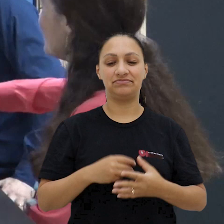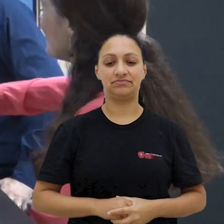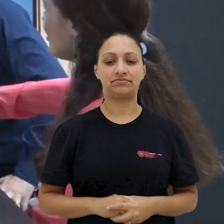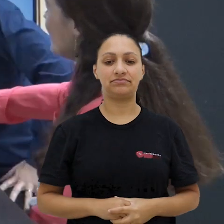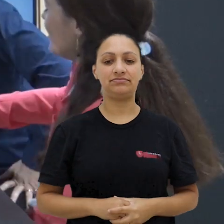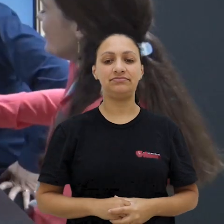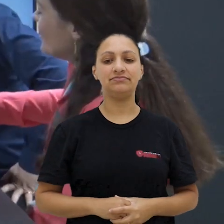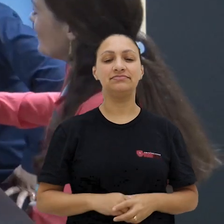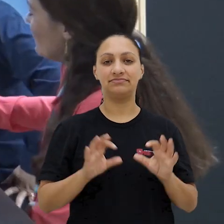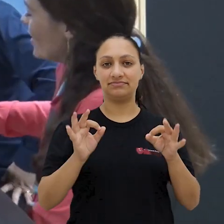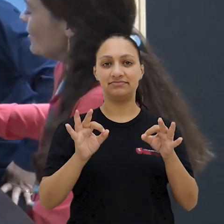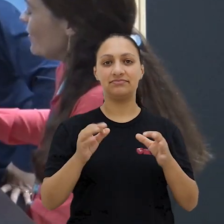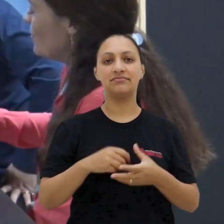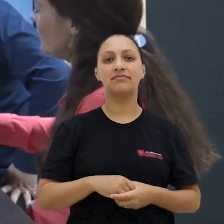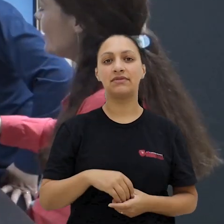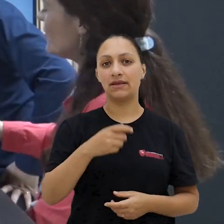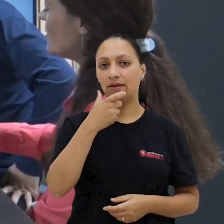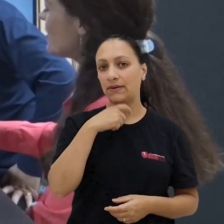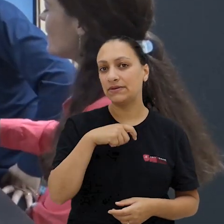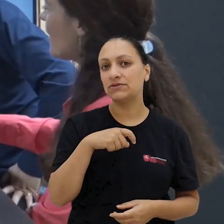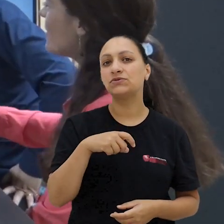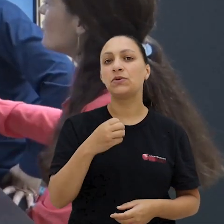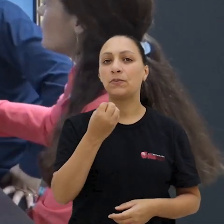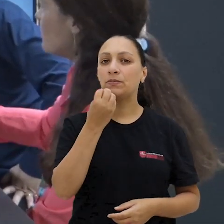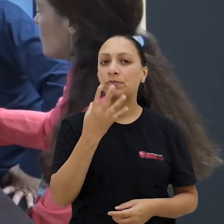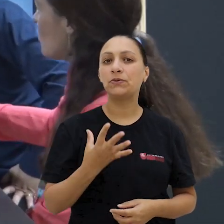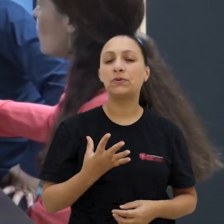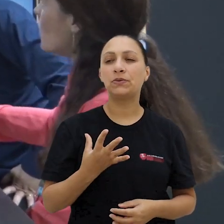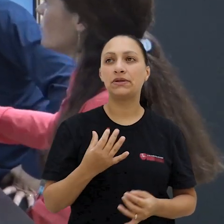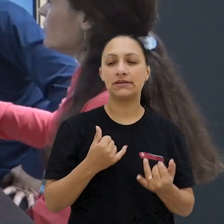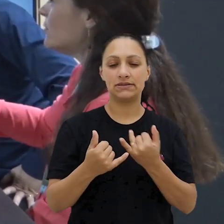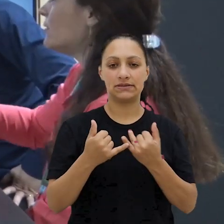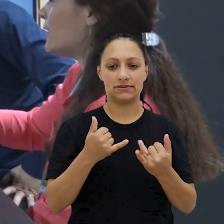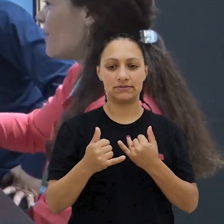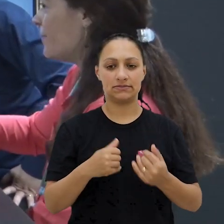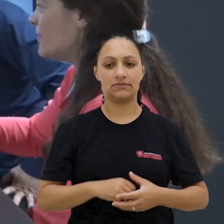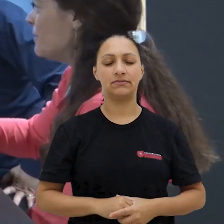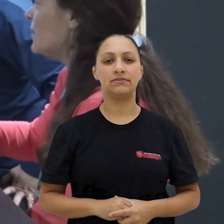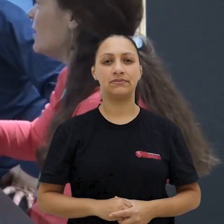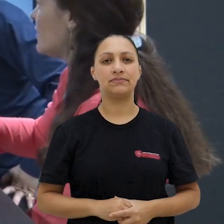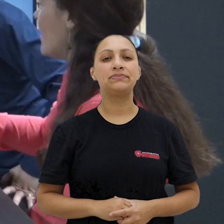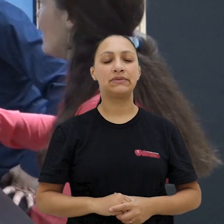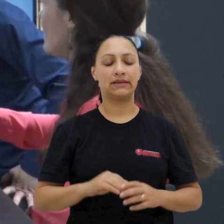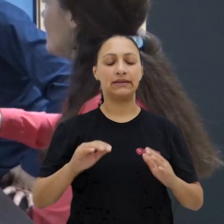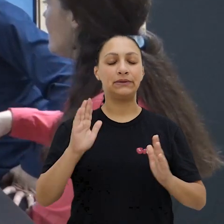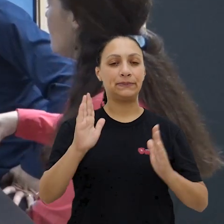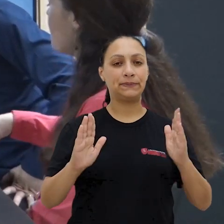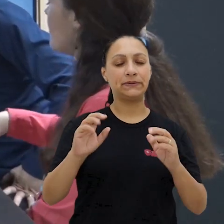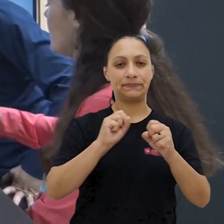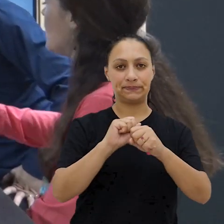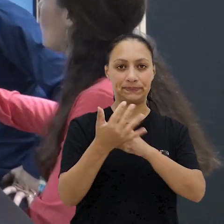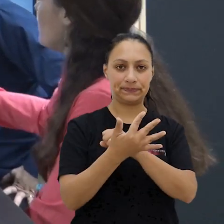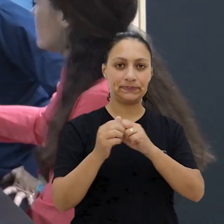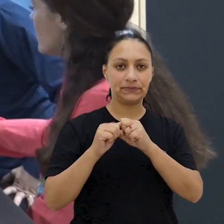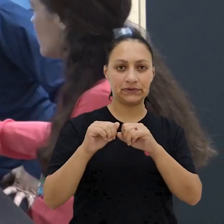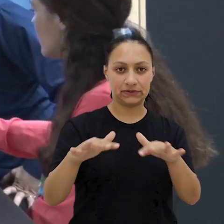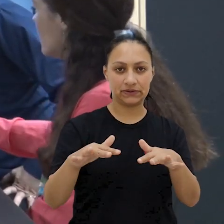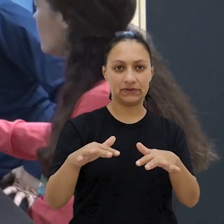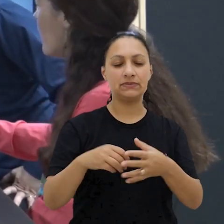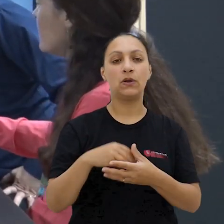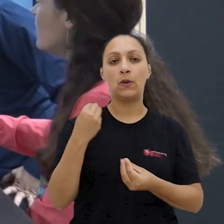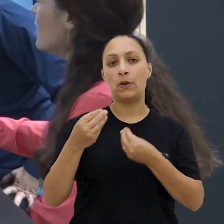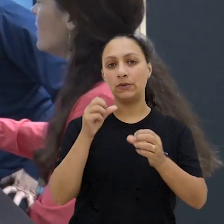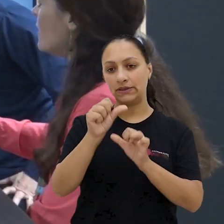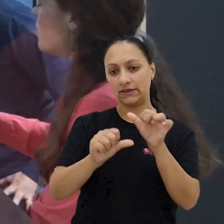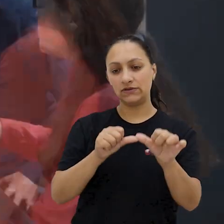Exatamente. E aí eu acho que dentro da tua fala tu falou muita coisa, assim, a gente tocou na pandemia, né, e como as